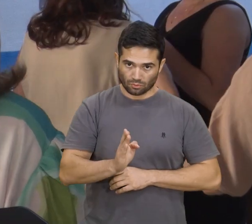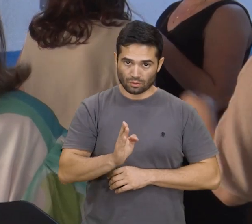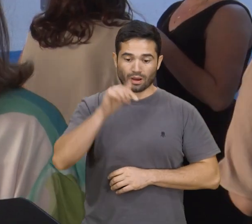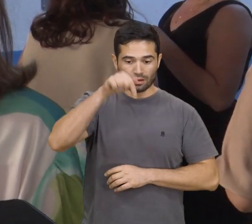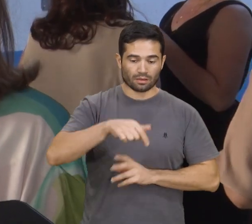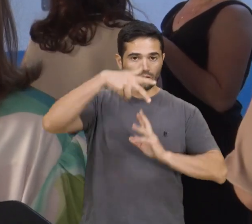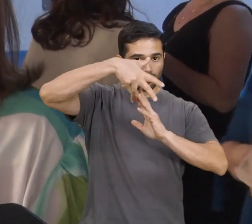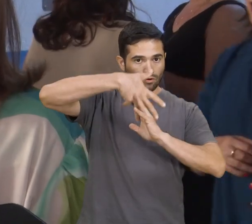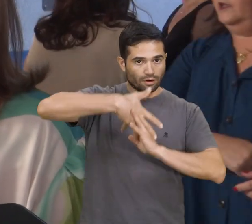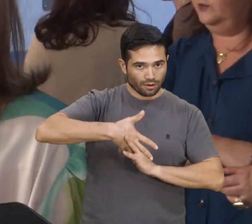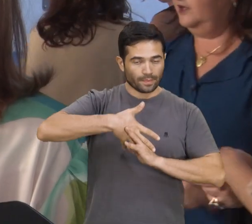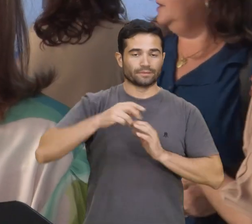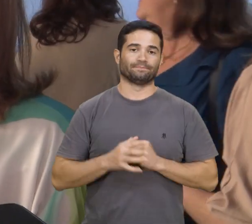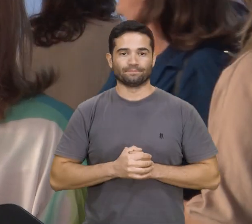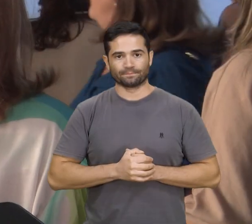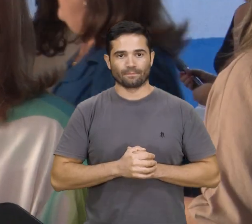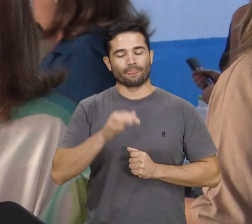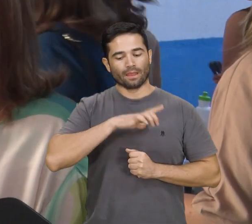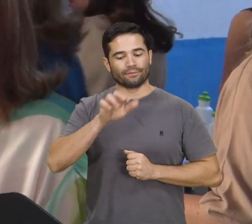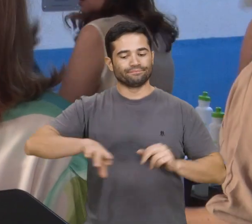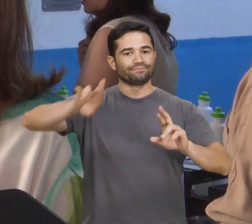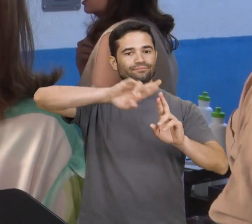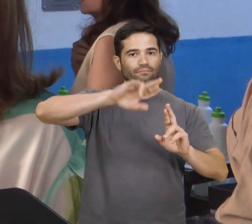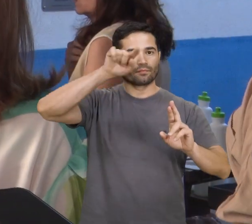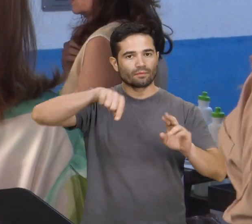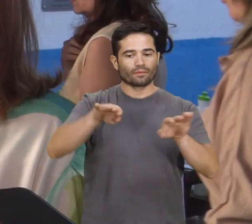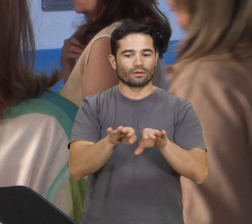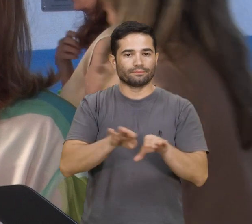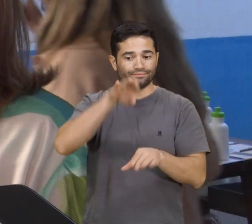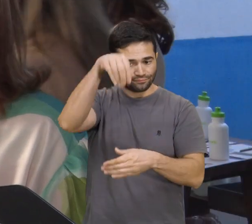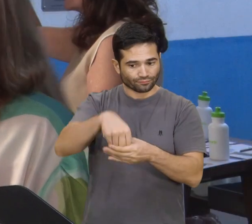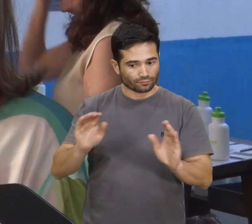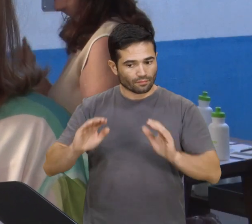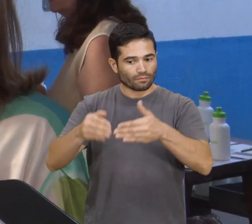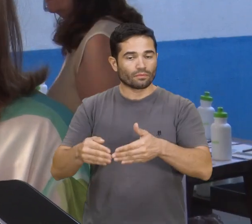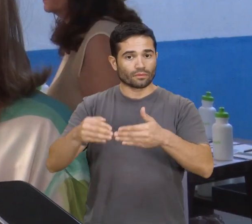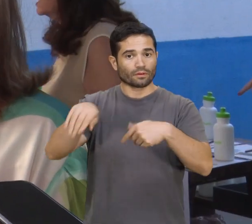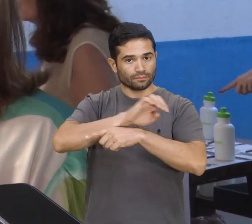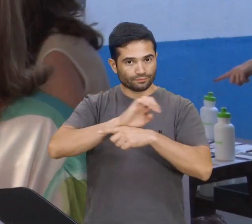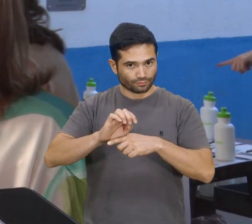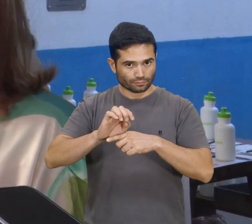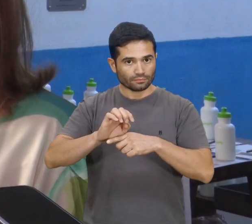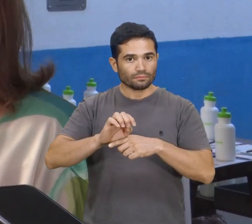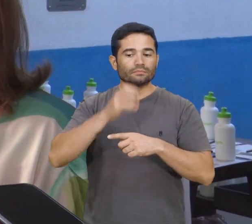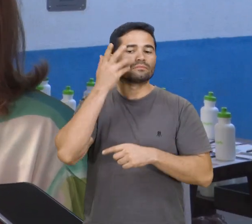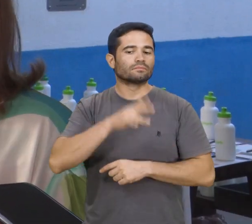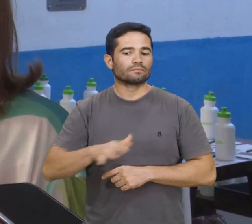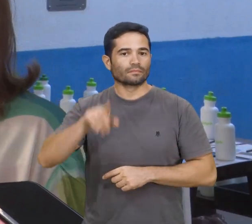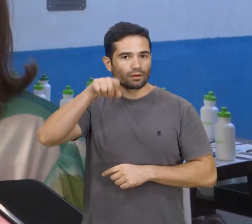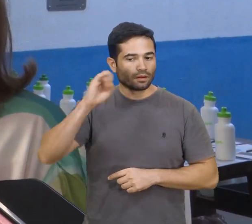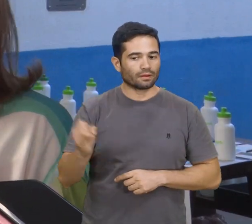A Universidade Federal de Mato Grosso do Sul é representante também dentro do Fórum Estadual de Educação